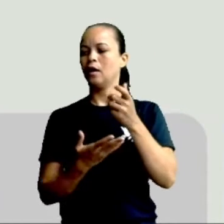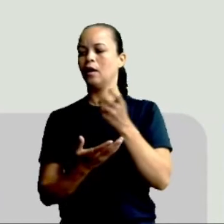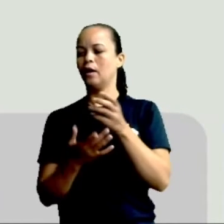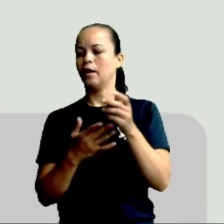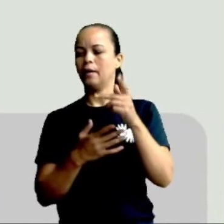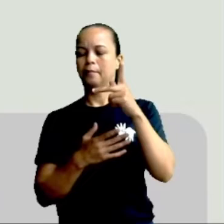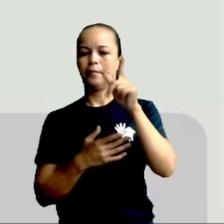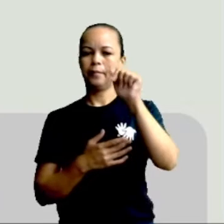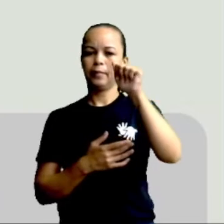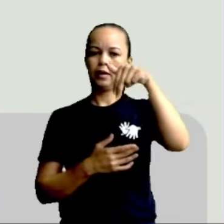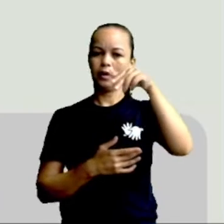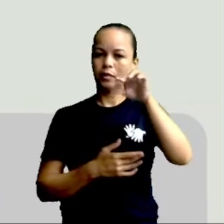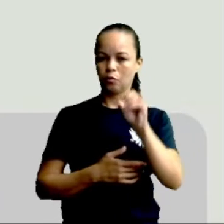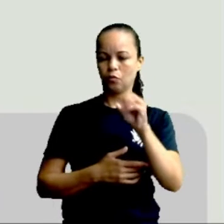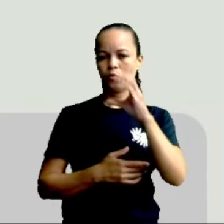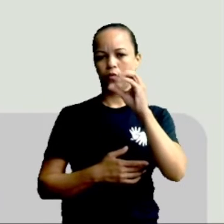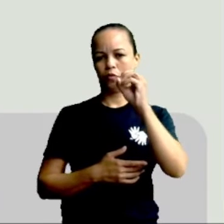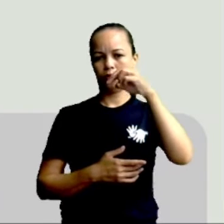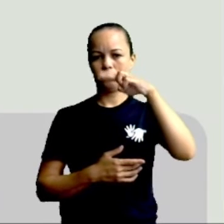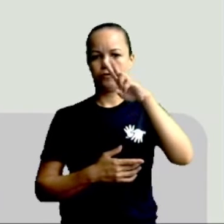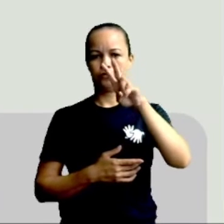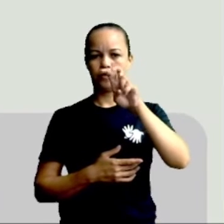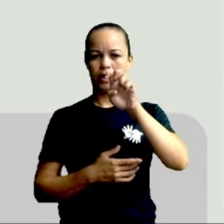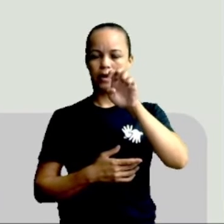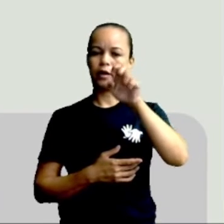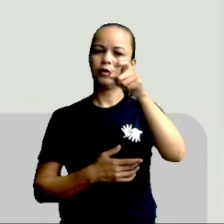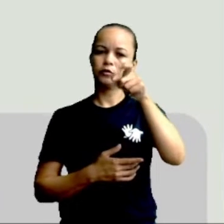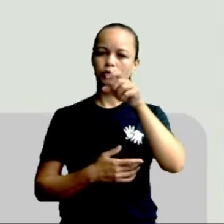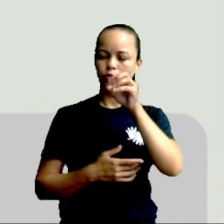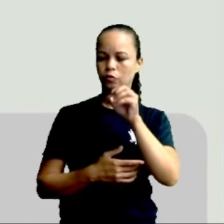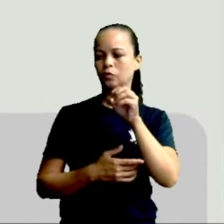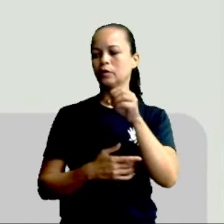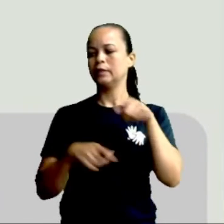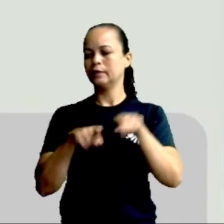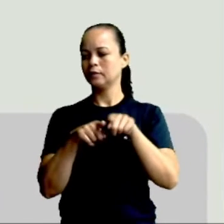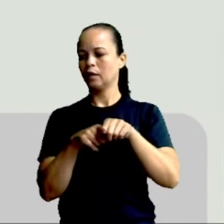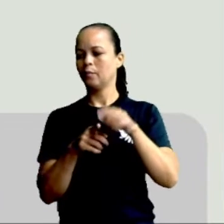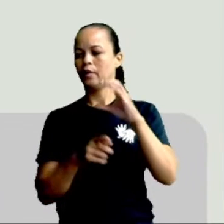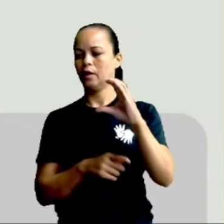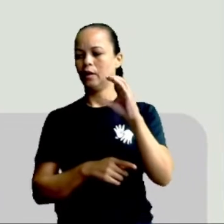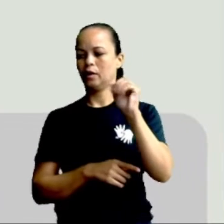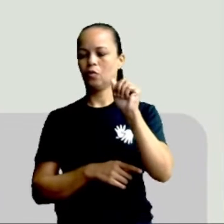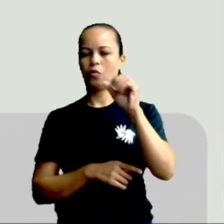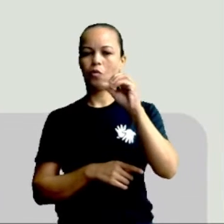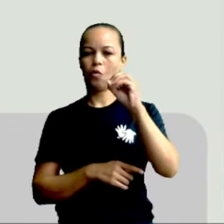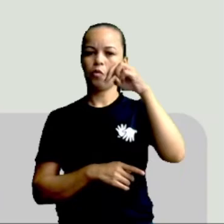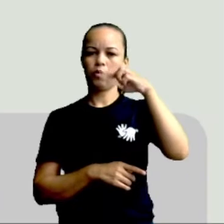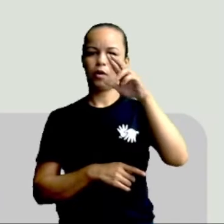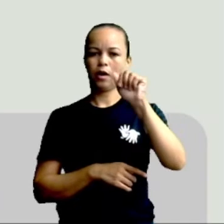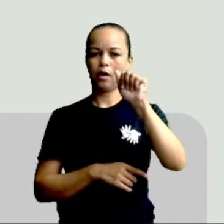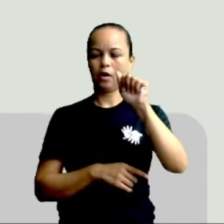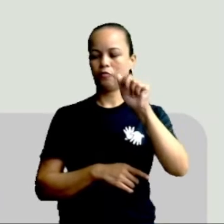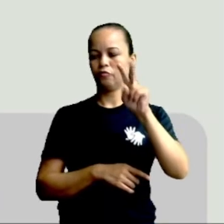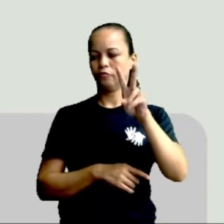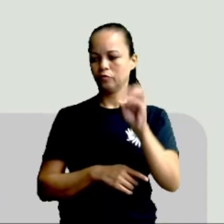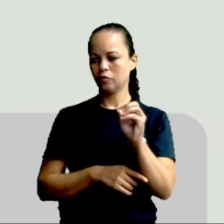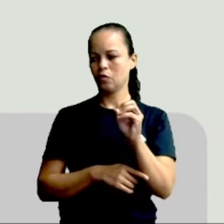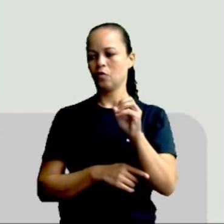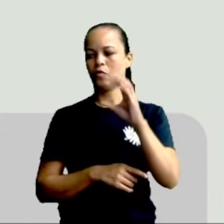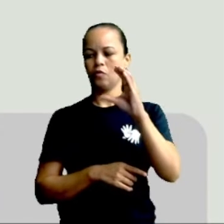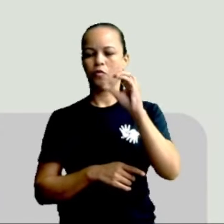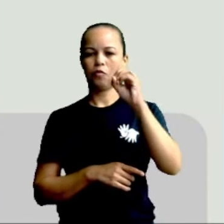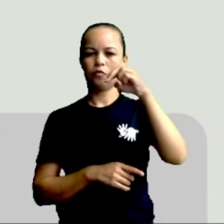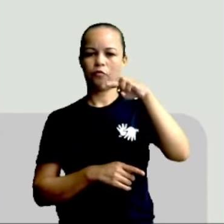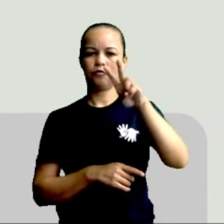convexo e tem outros tipos de lentes que são lentes com borda mais espessa, borda mais grossa, tá? E o centro mais fino.